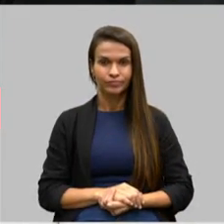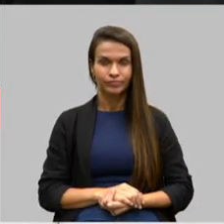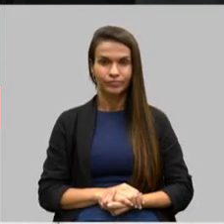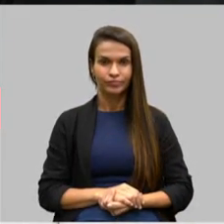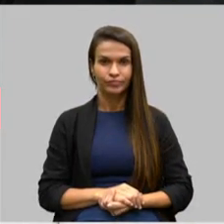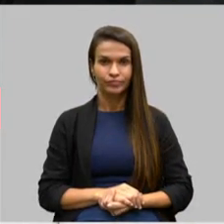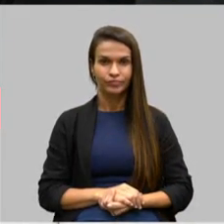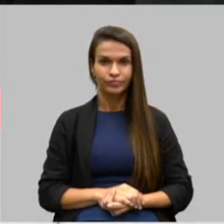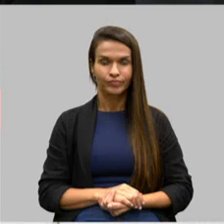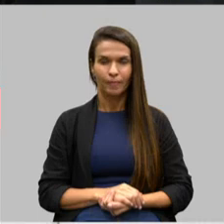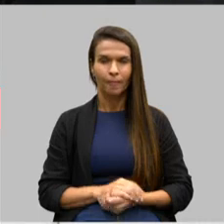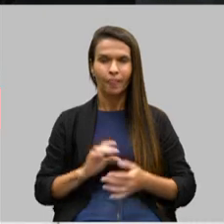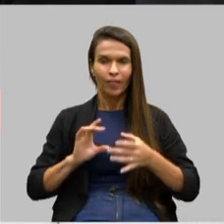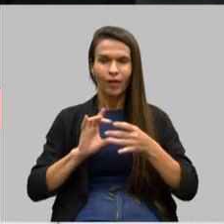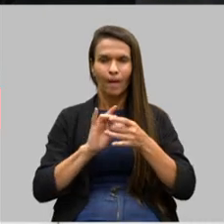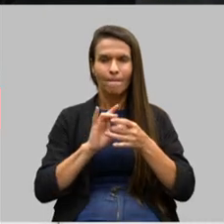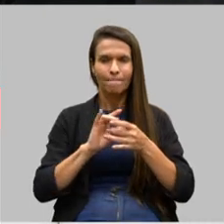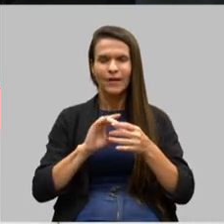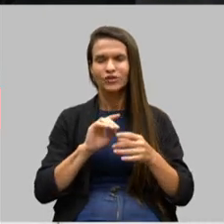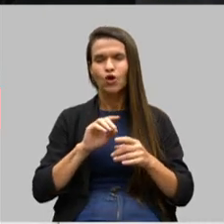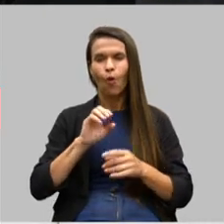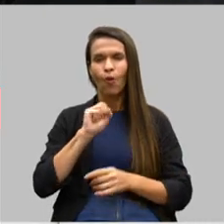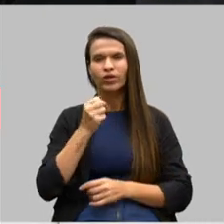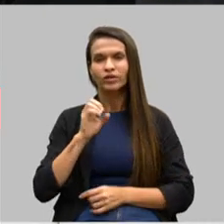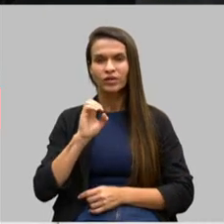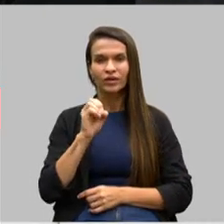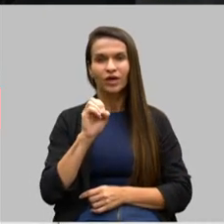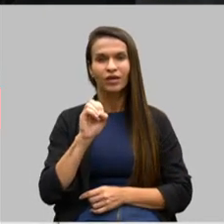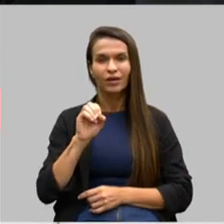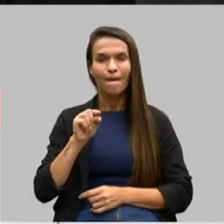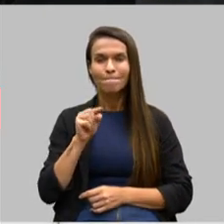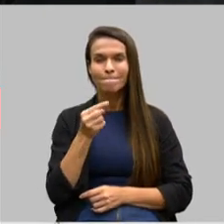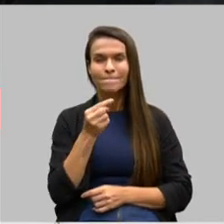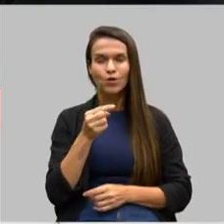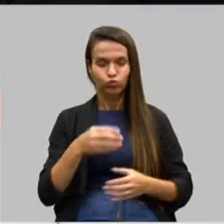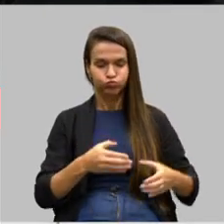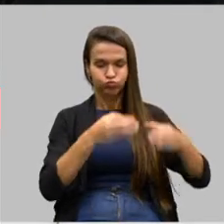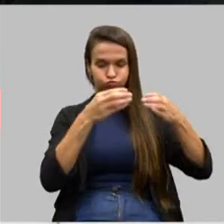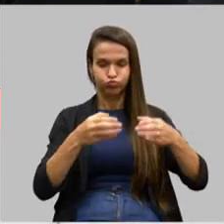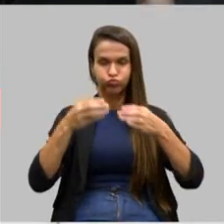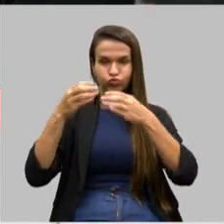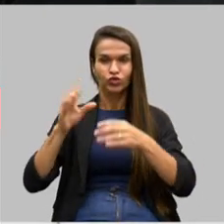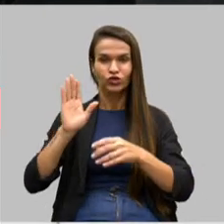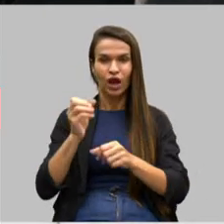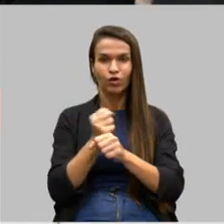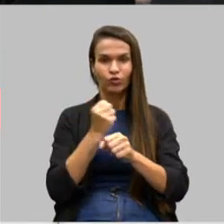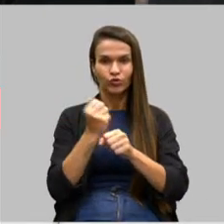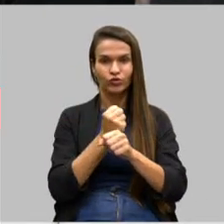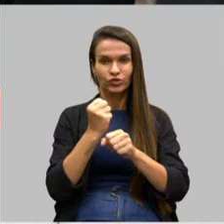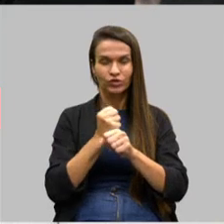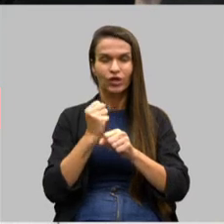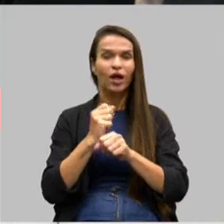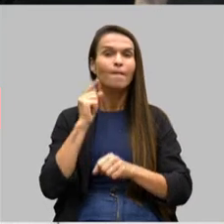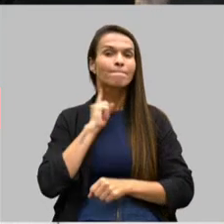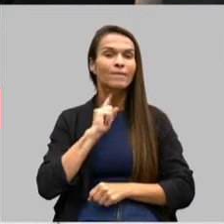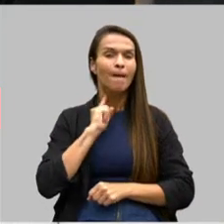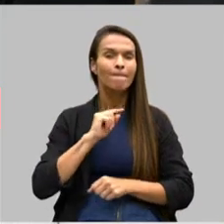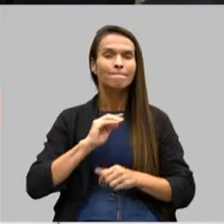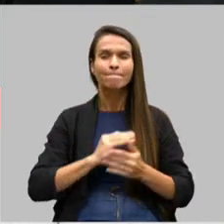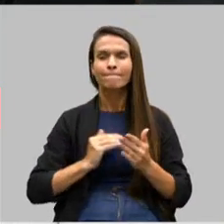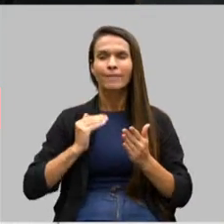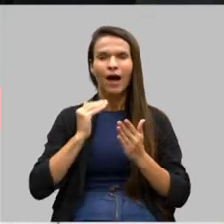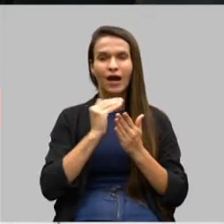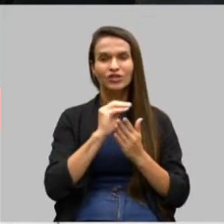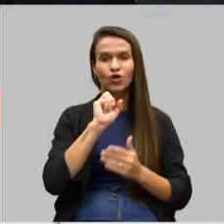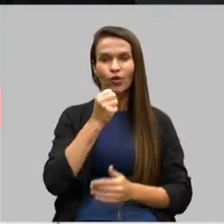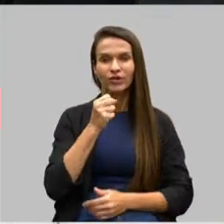Através de mais de 80 mil cisternas já foram construídas em Minas, além para essas 300 mil, mais de 80 mil